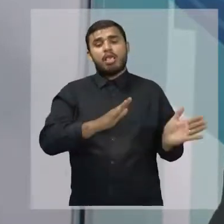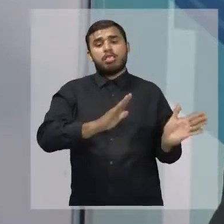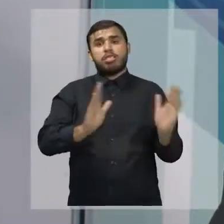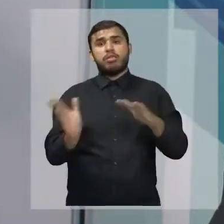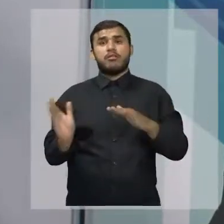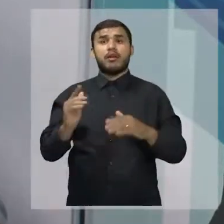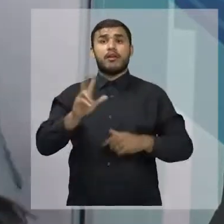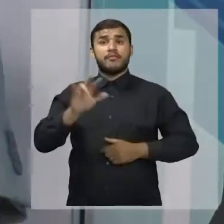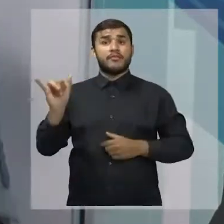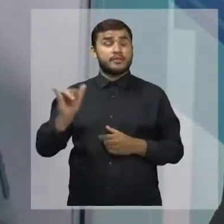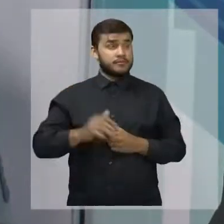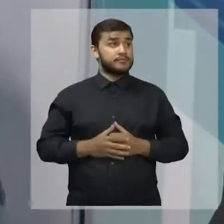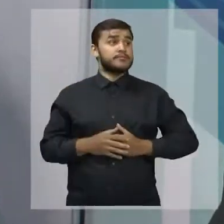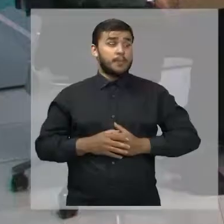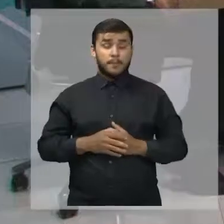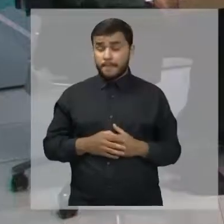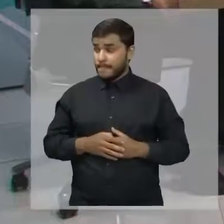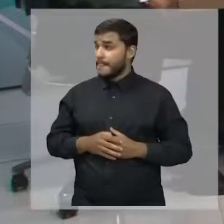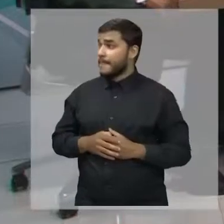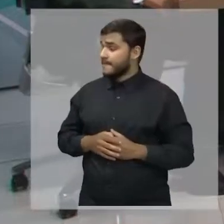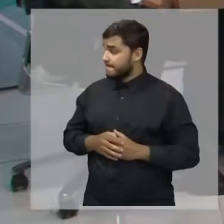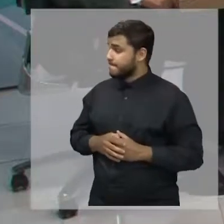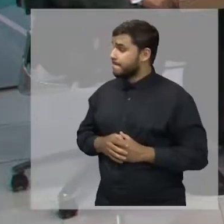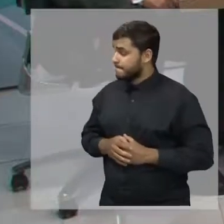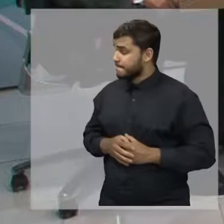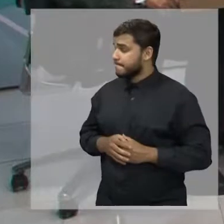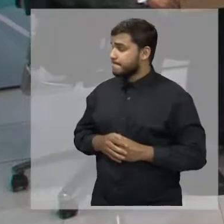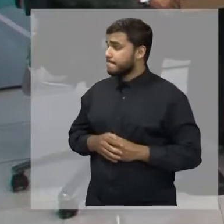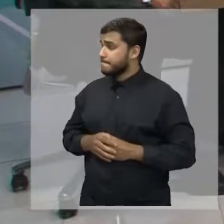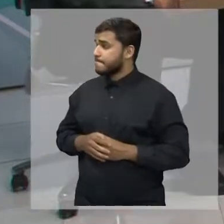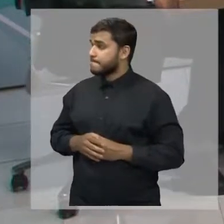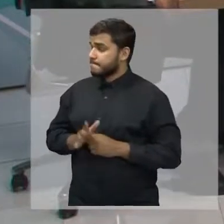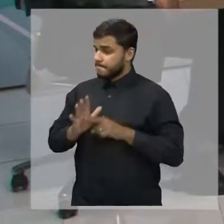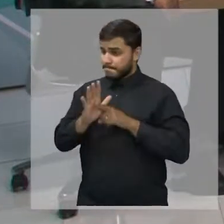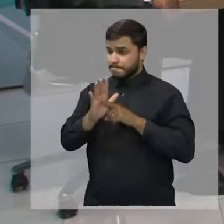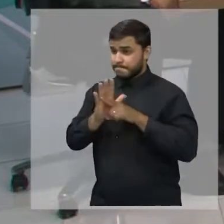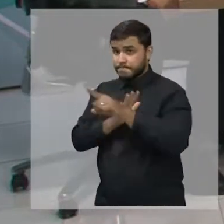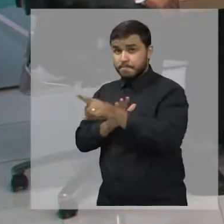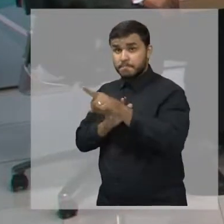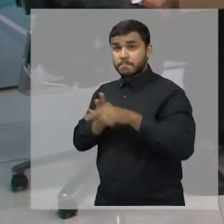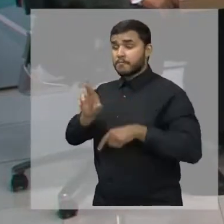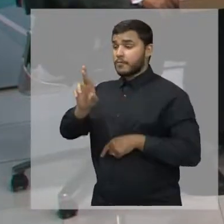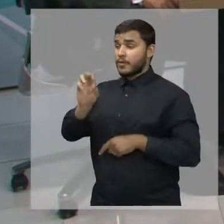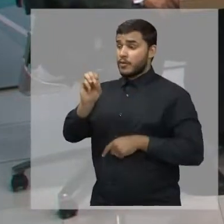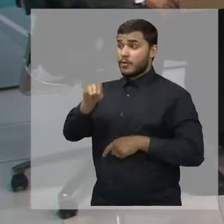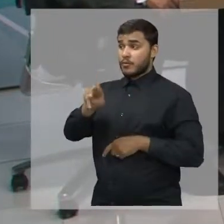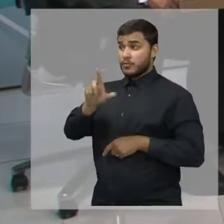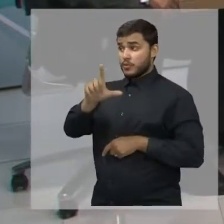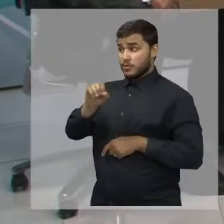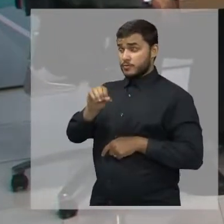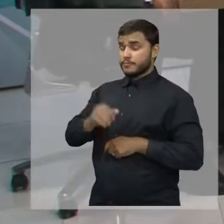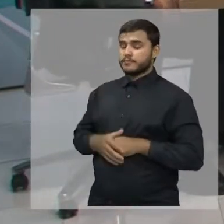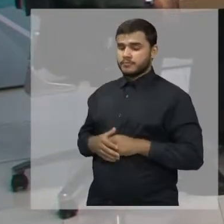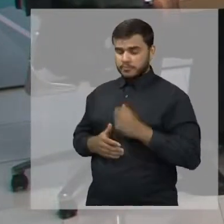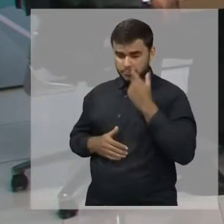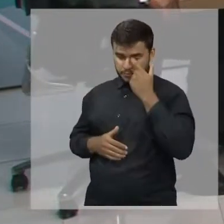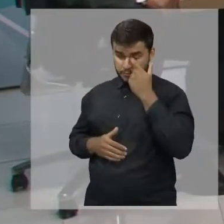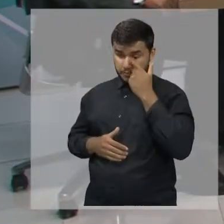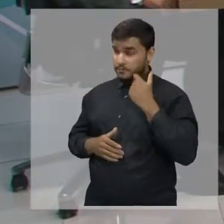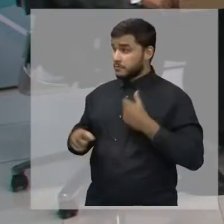inocência. Professor Rômulo Leitão, o Djalma Pinto acaba de proferir o seu